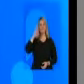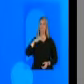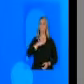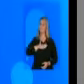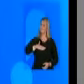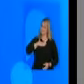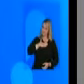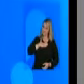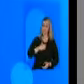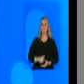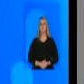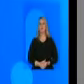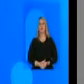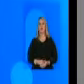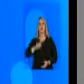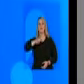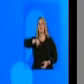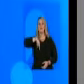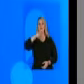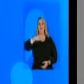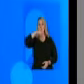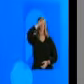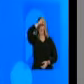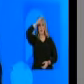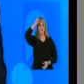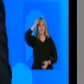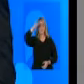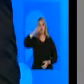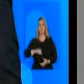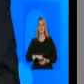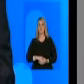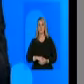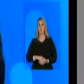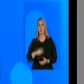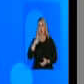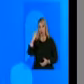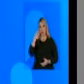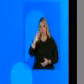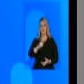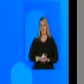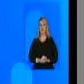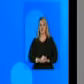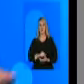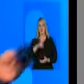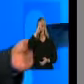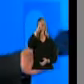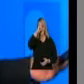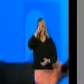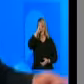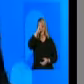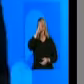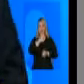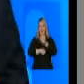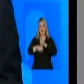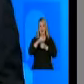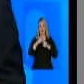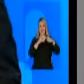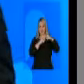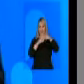satisfação. Candidato, depois que a Prefeitura tirou Fábio, pode olhar a Santa para a Casa da Misericórdia da administração dos